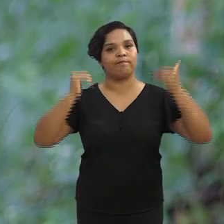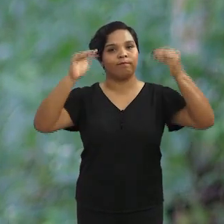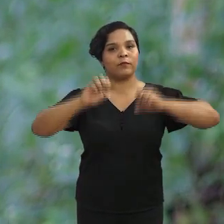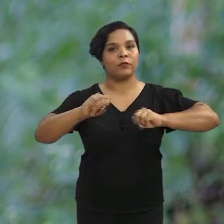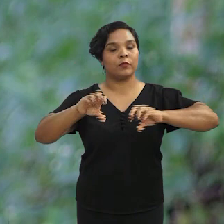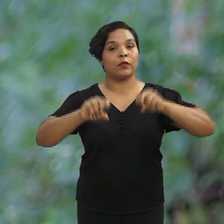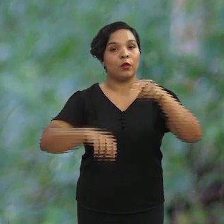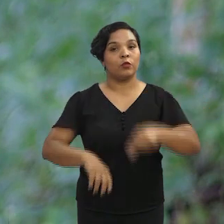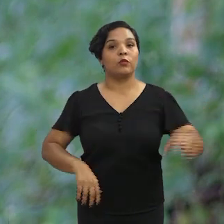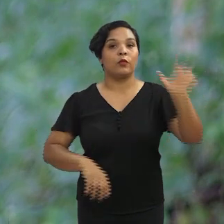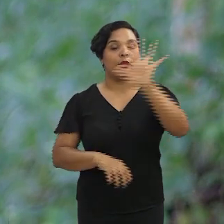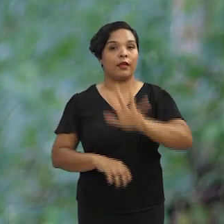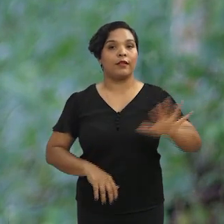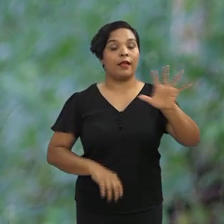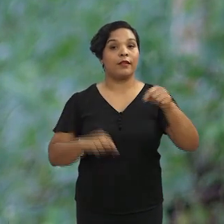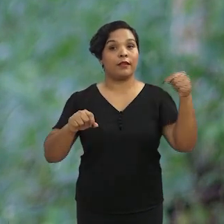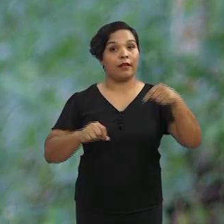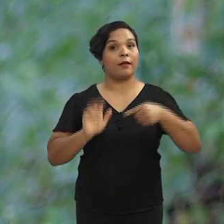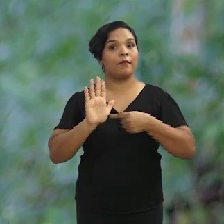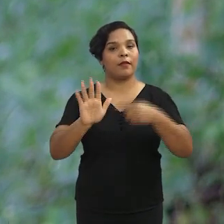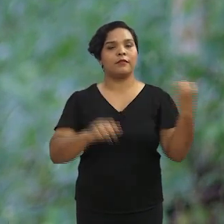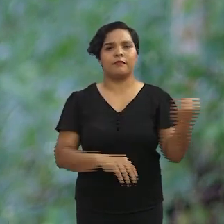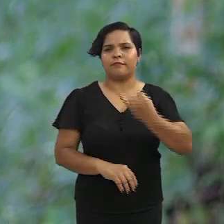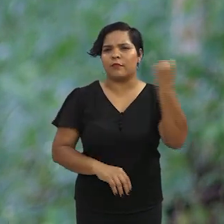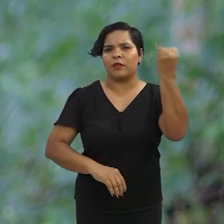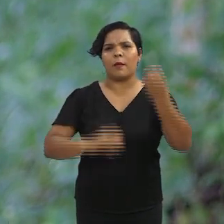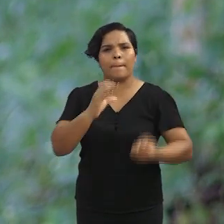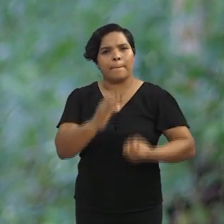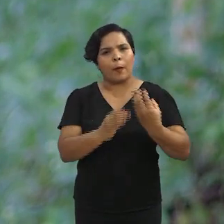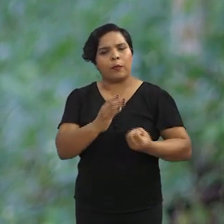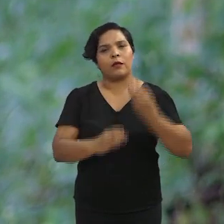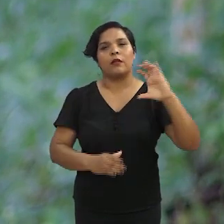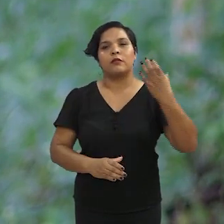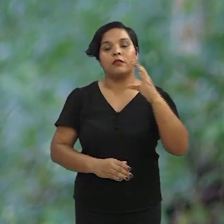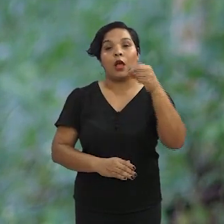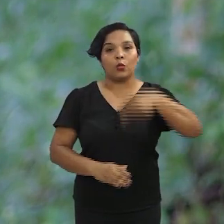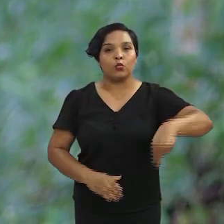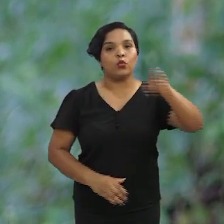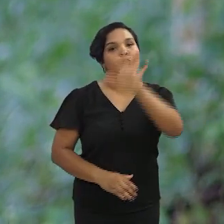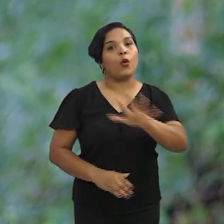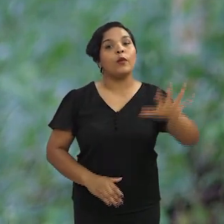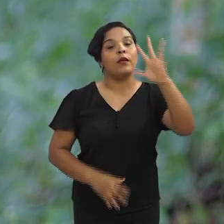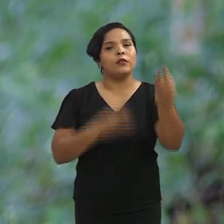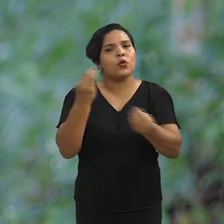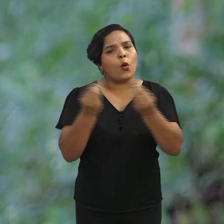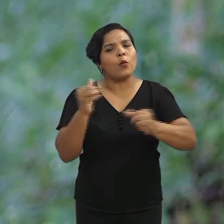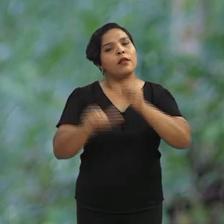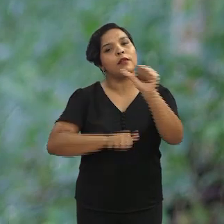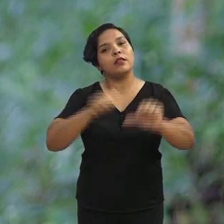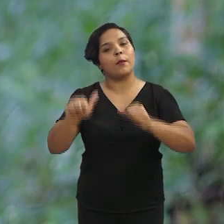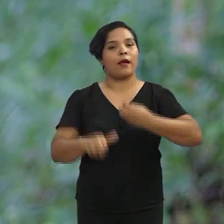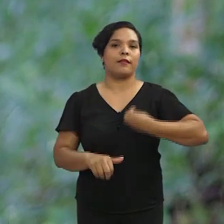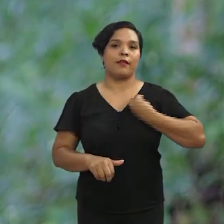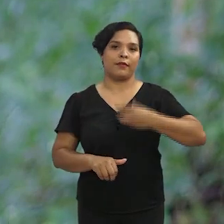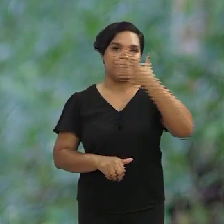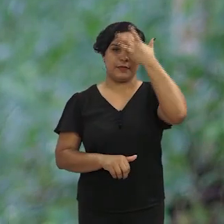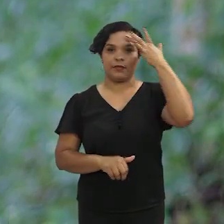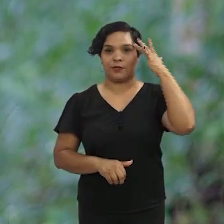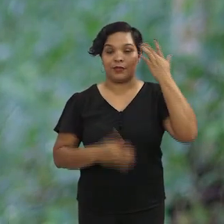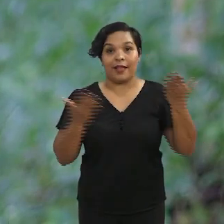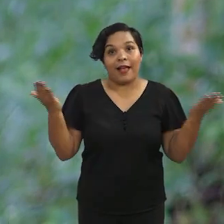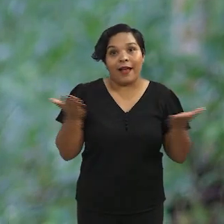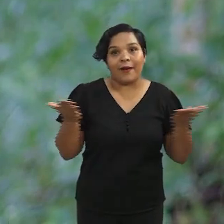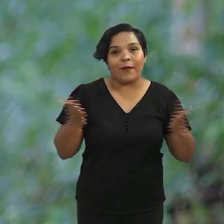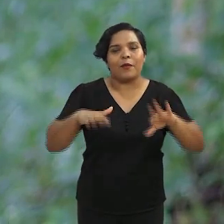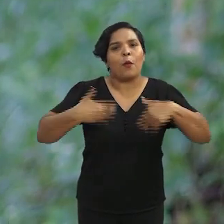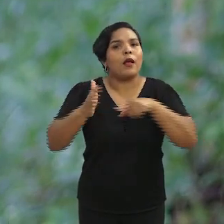superior nordestinas. Aqui a gente mostra a importância das produções científicas do Nordeste e como elas têm transformado a vida das pessoas.